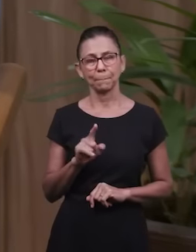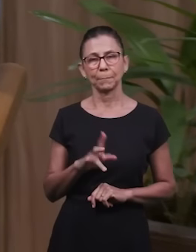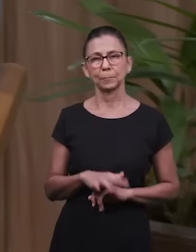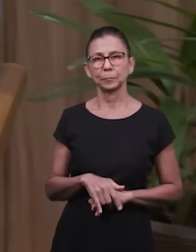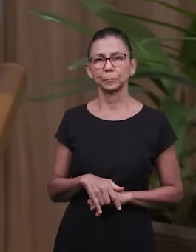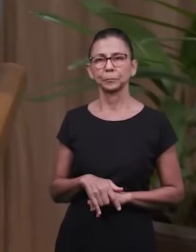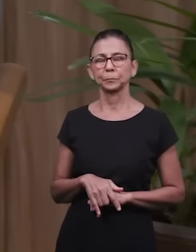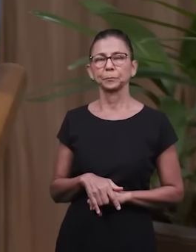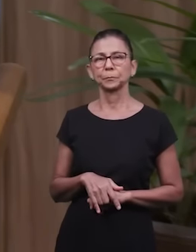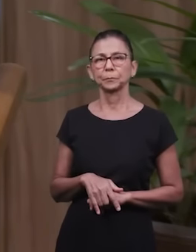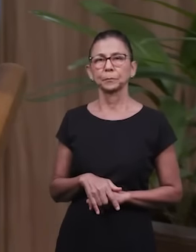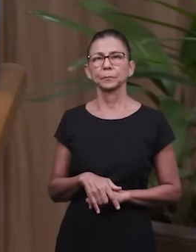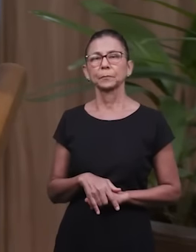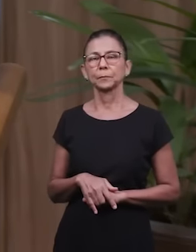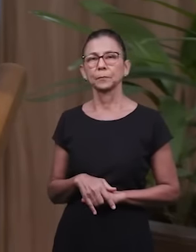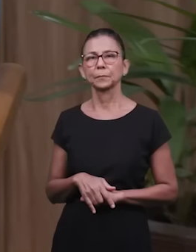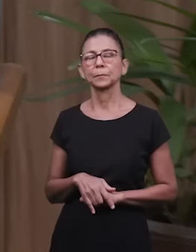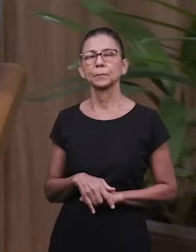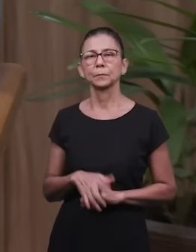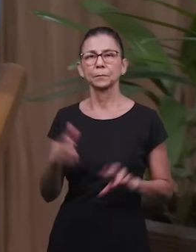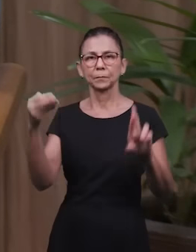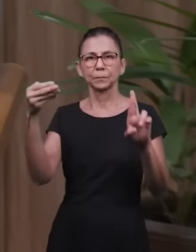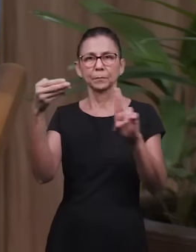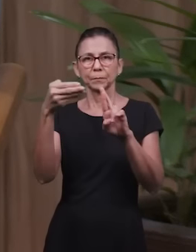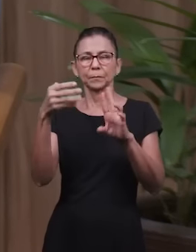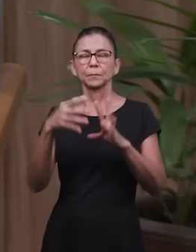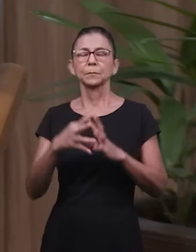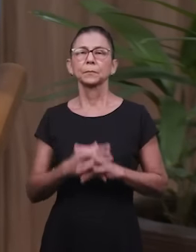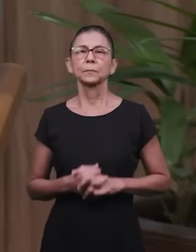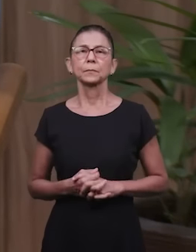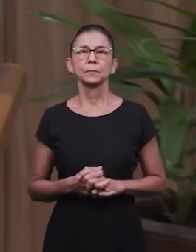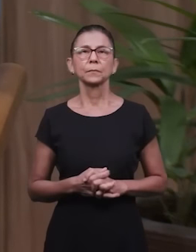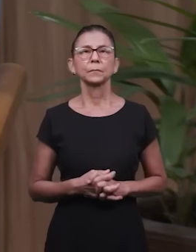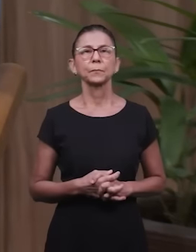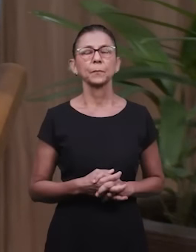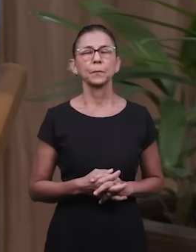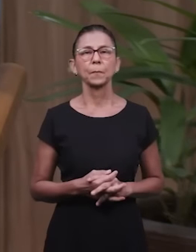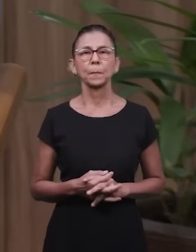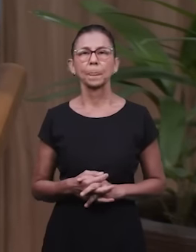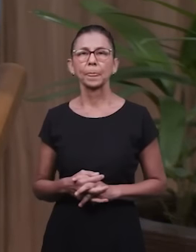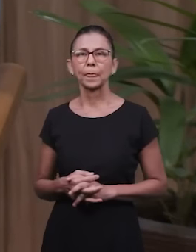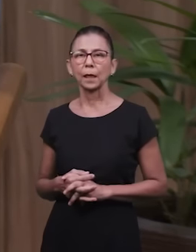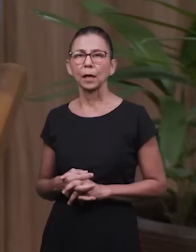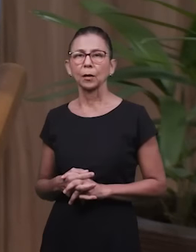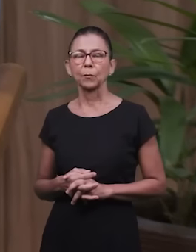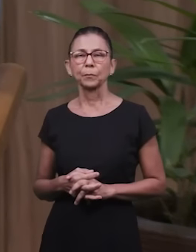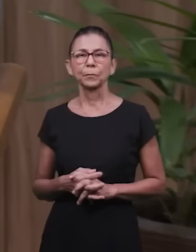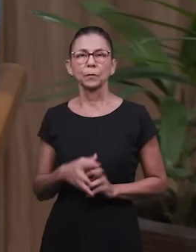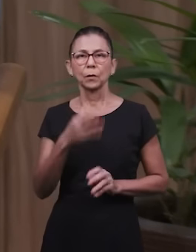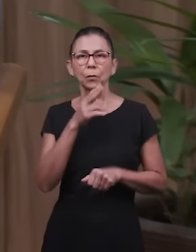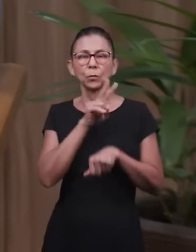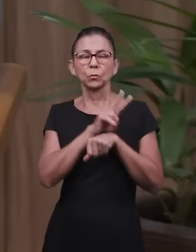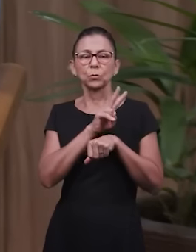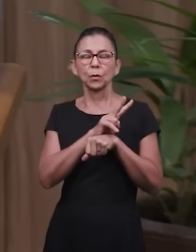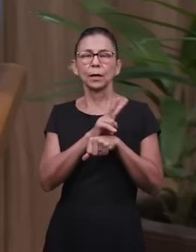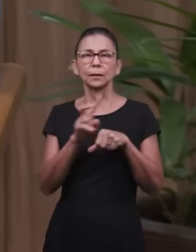uma abordagem rápida, né? Apenas uma referência, que a primeira vez que os guardas aparecem no livro de